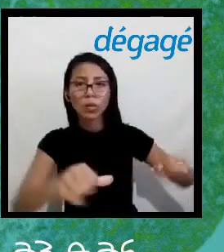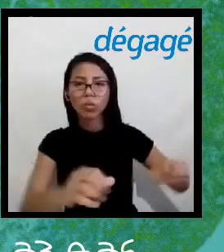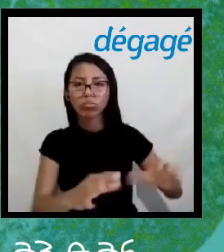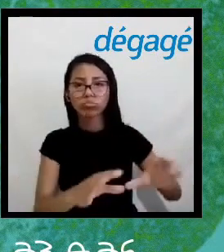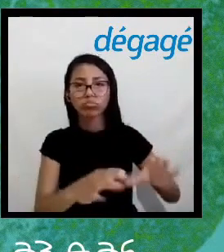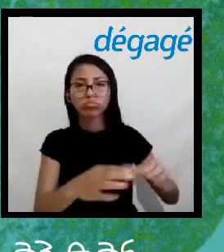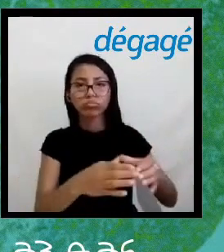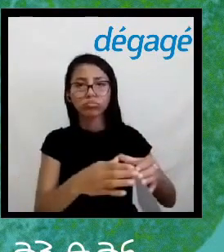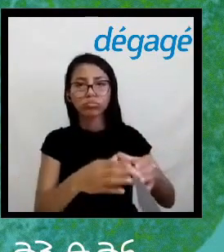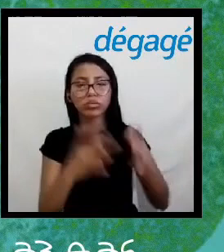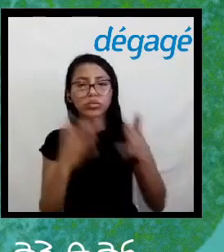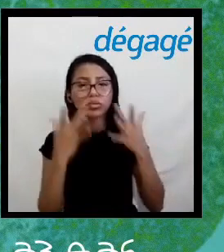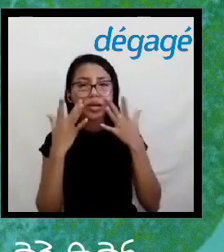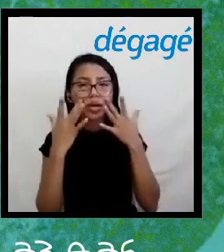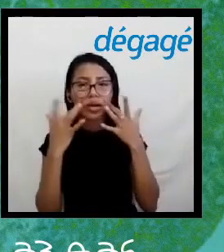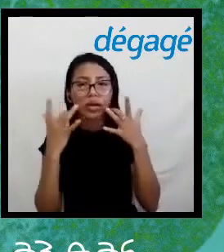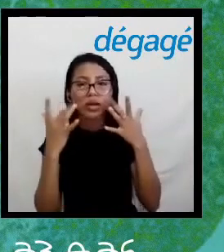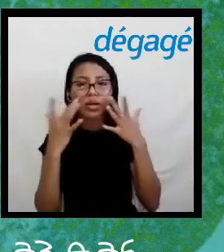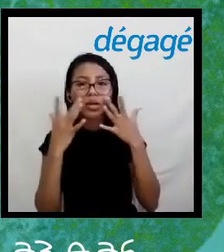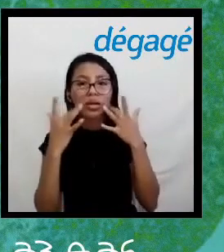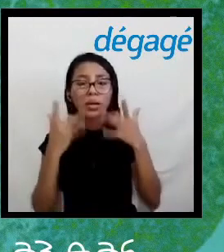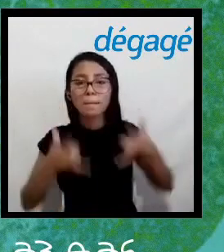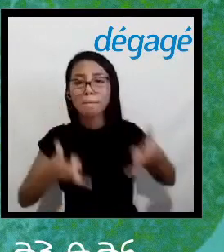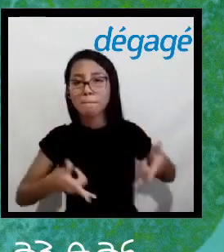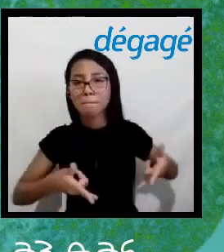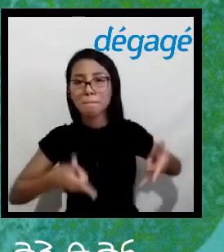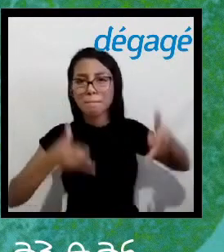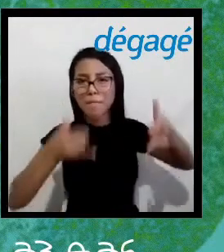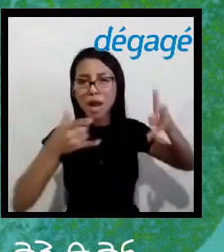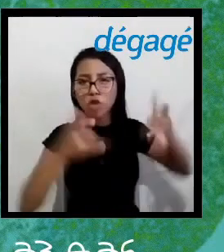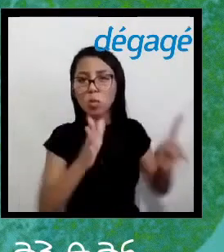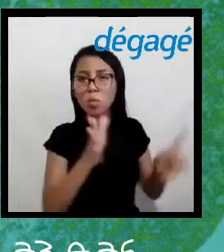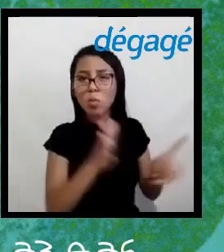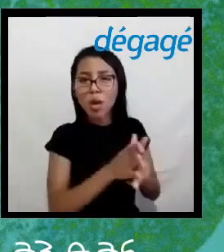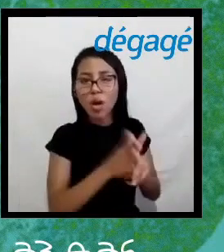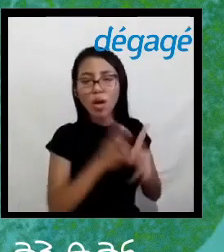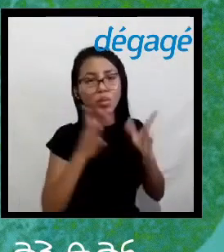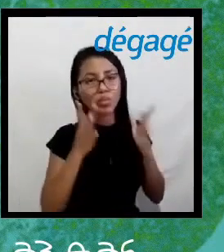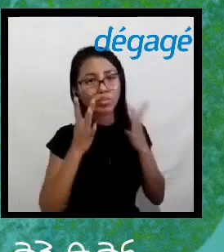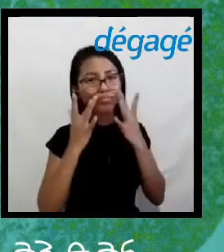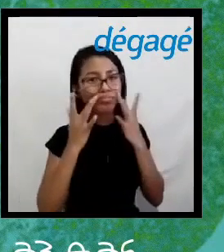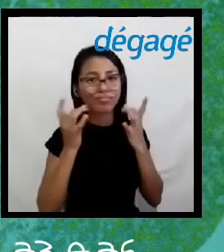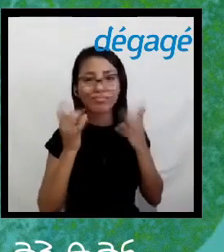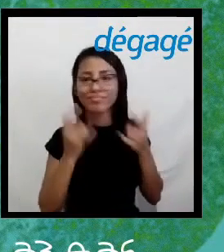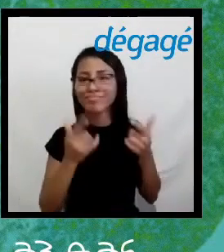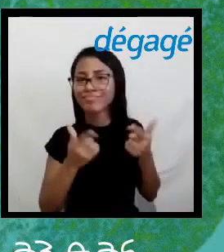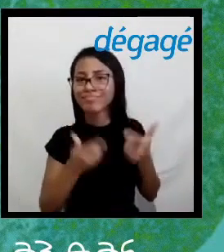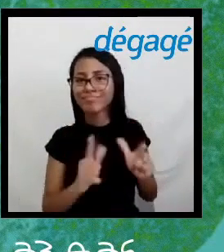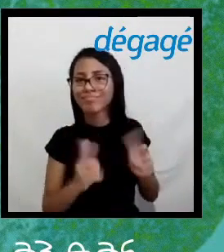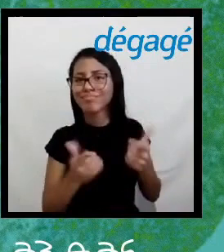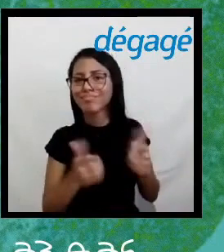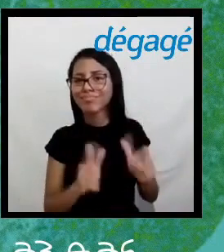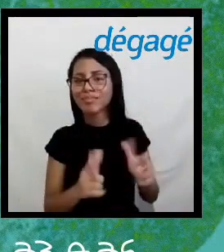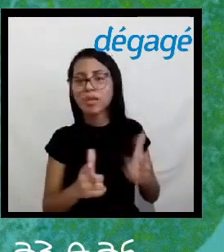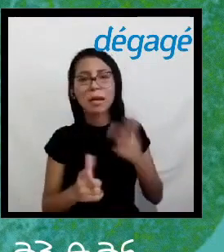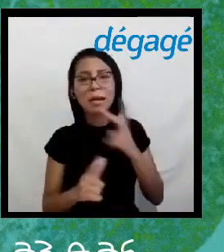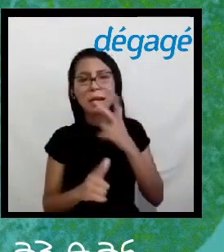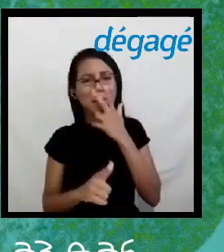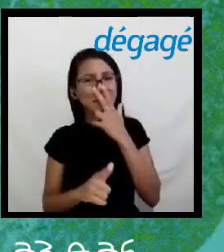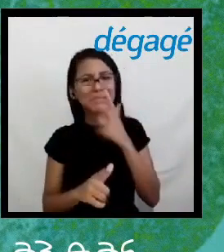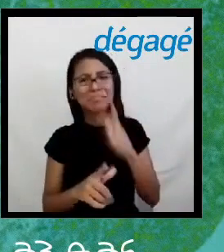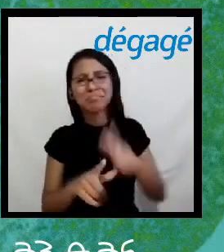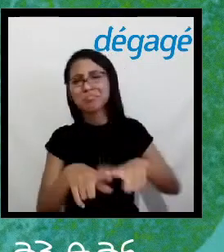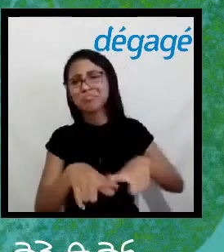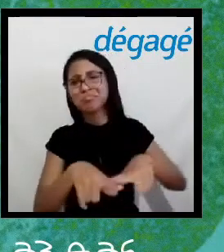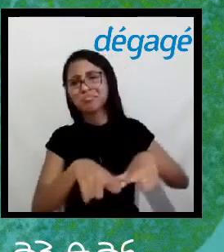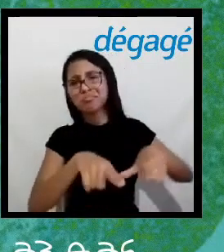prédio teatral. É muito raro você ter manifestações artísticas de teatro na cidade. Então, o que acontece é que a gente tem